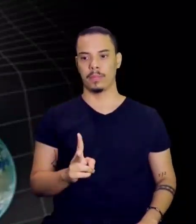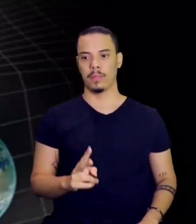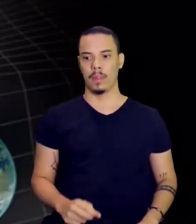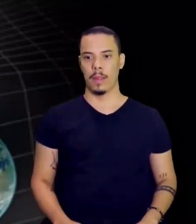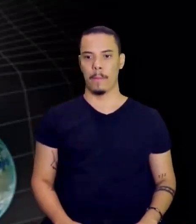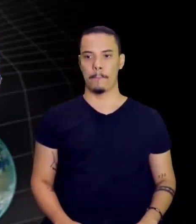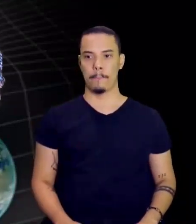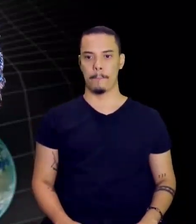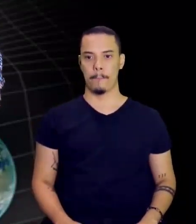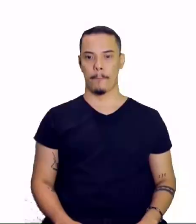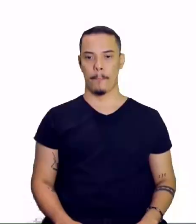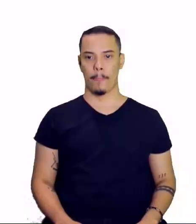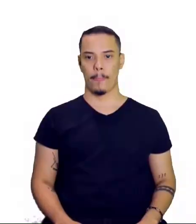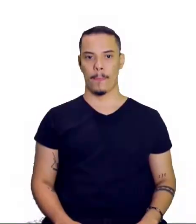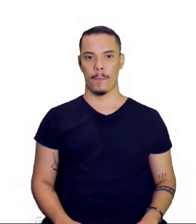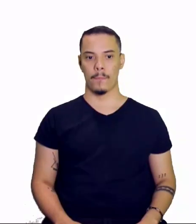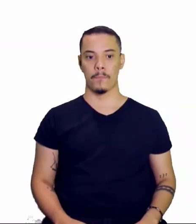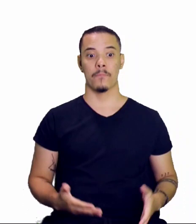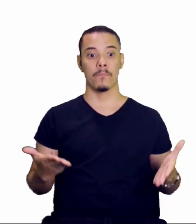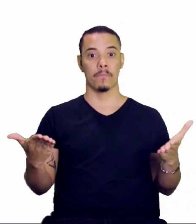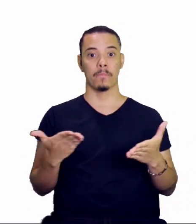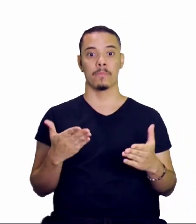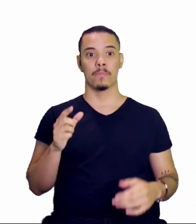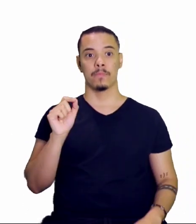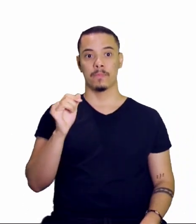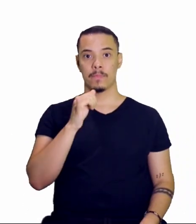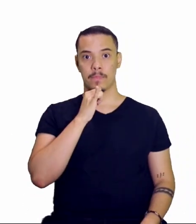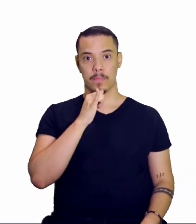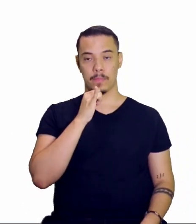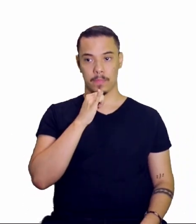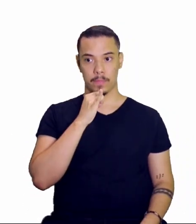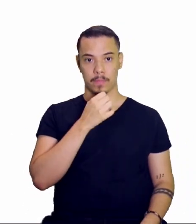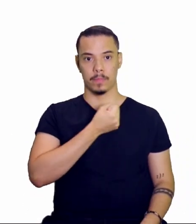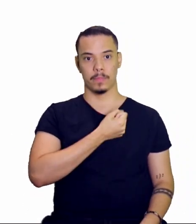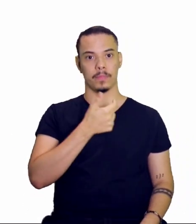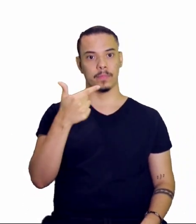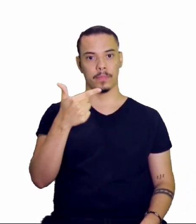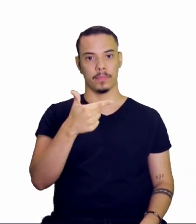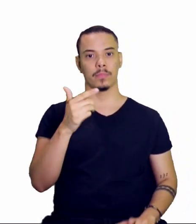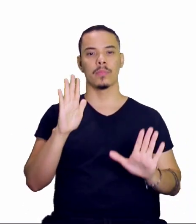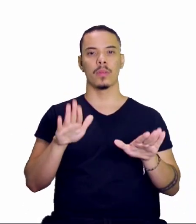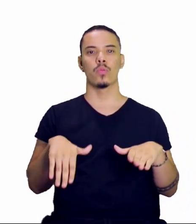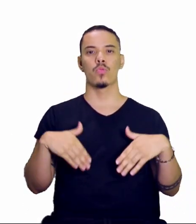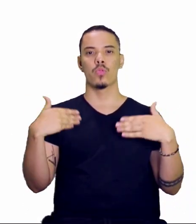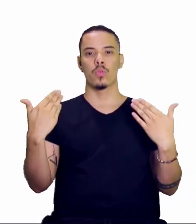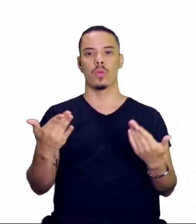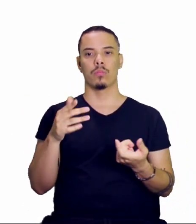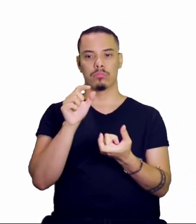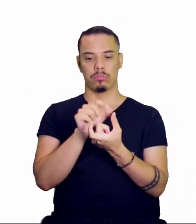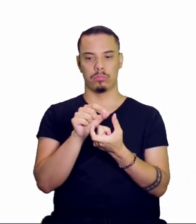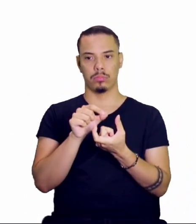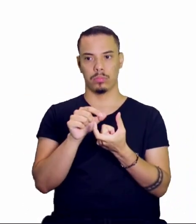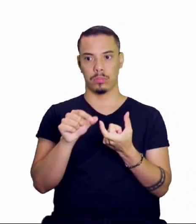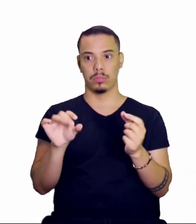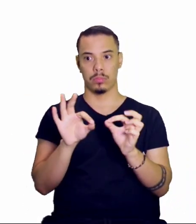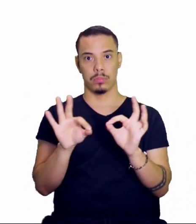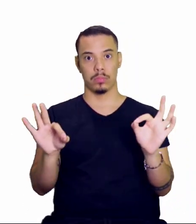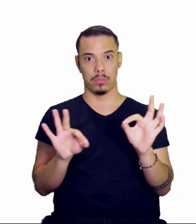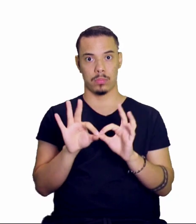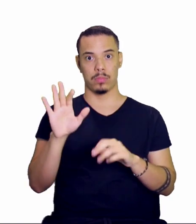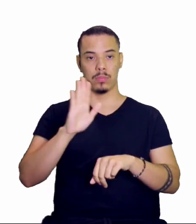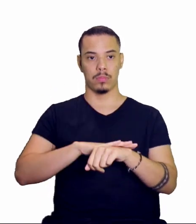só. E ali, vamos ver outro exemplo. Vamos. Questão 2. Quais são as unidades de medida